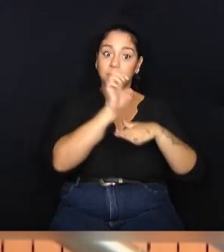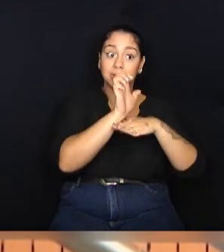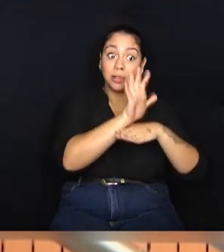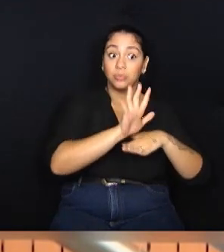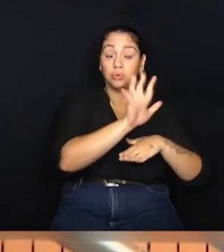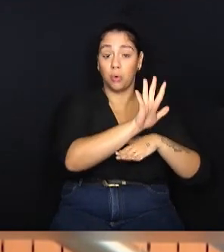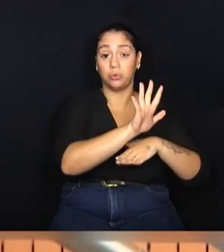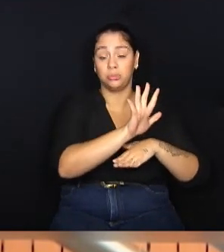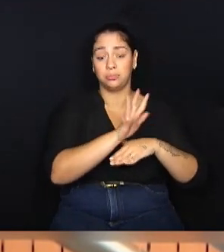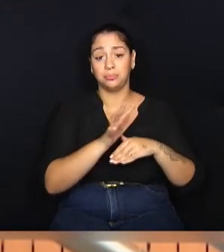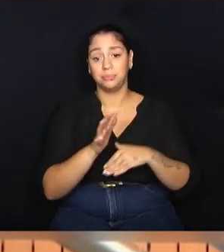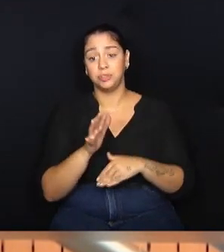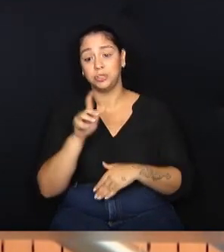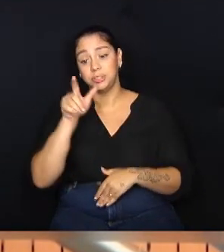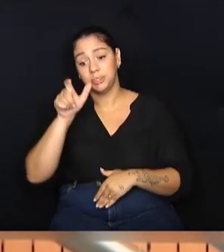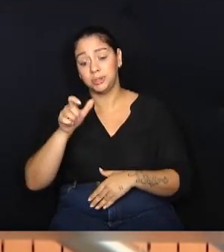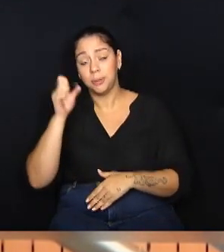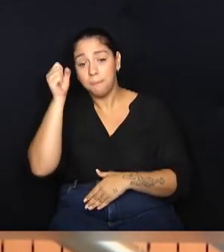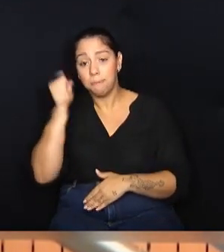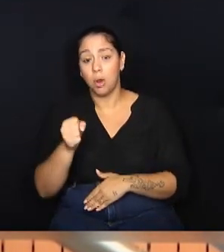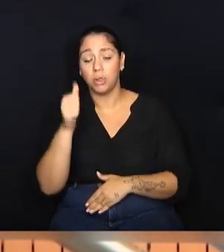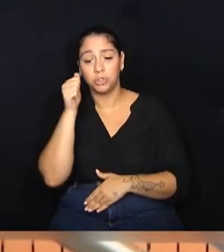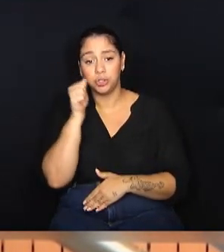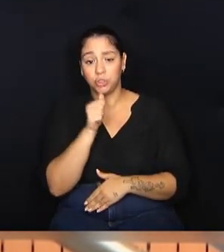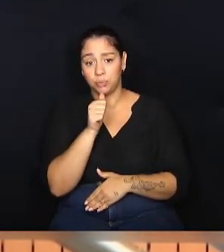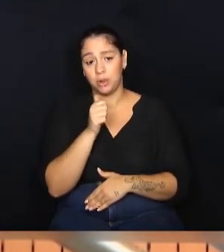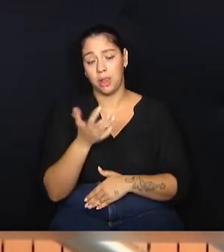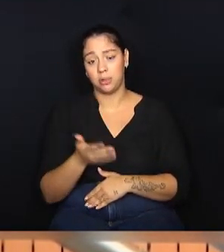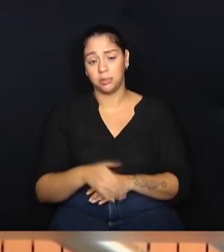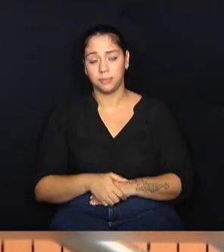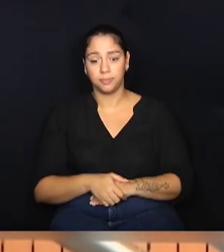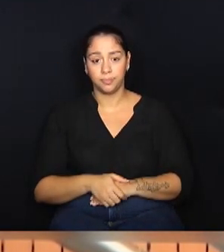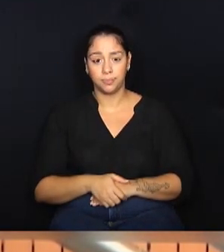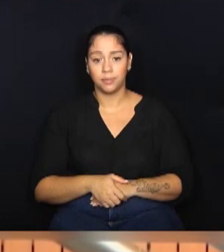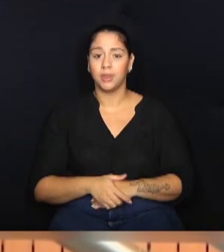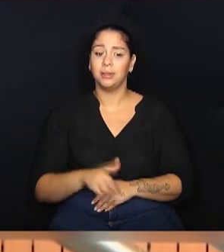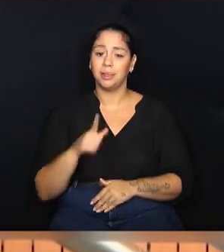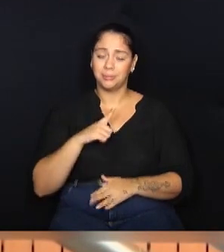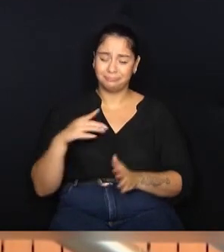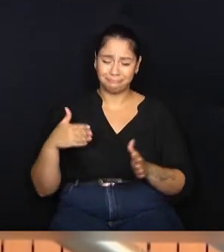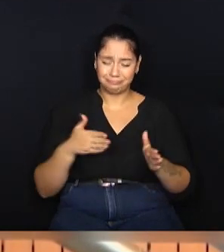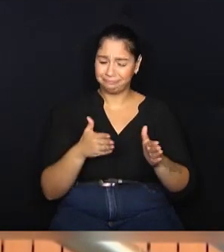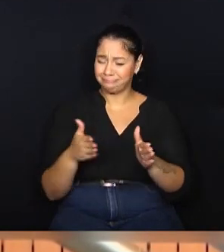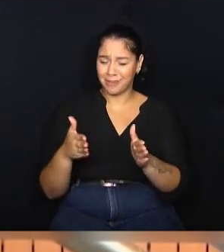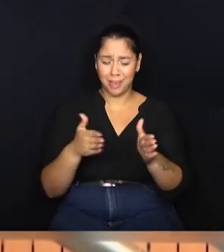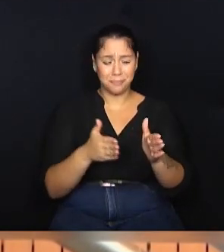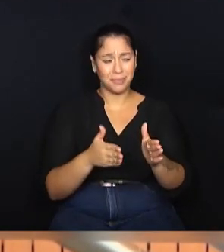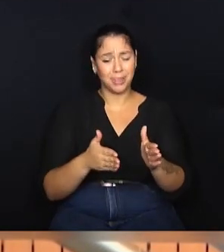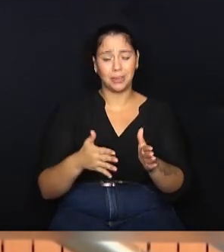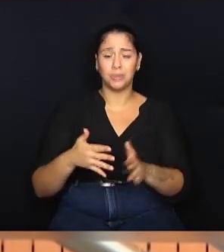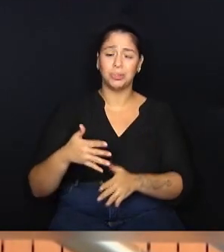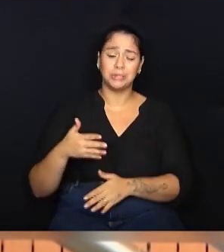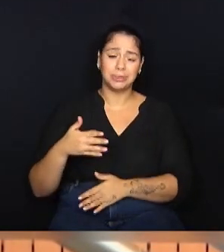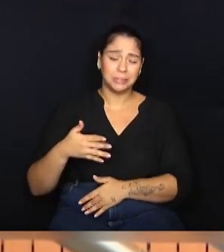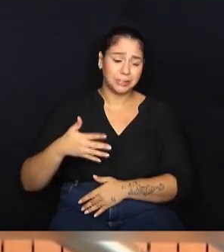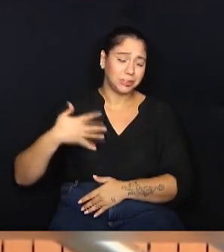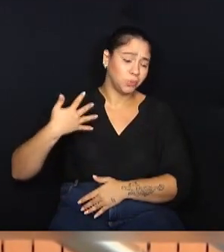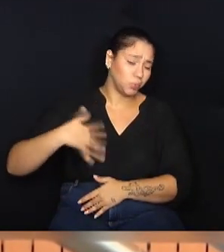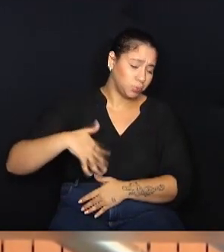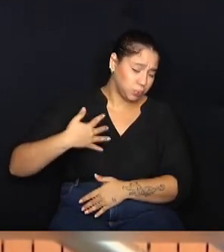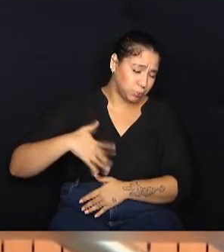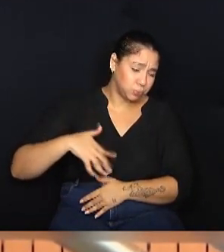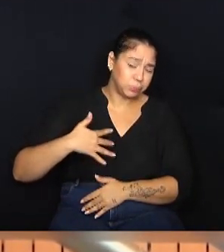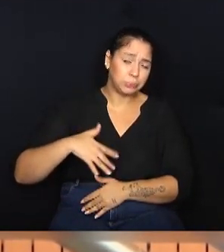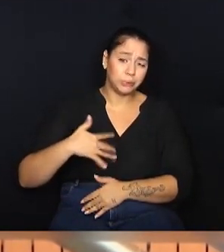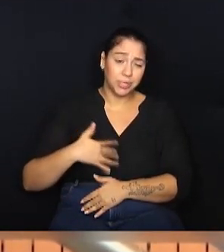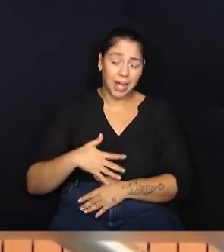celebrar, mas ainda estamos trilhando um longo caminho até que possamos um dia ter o nosso espaço de